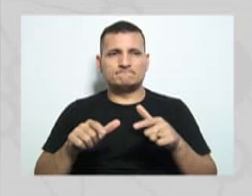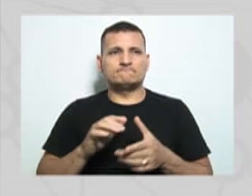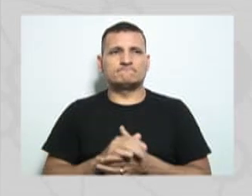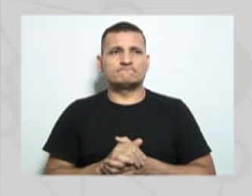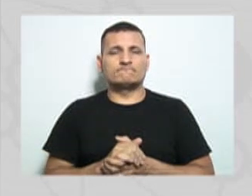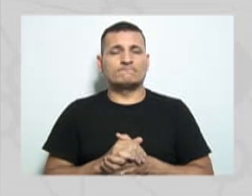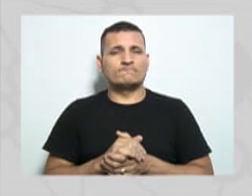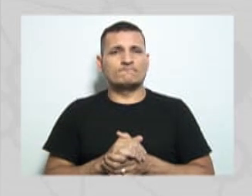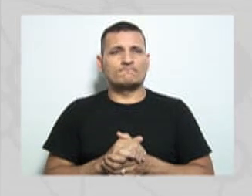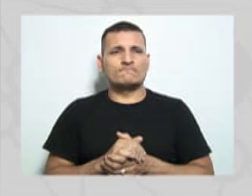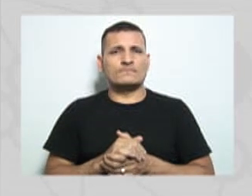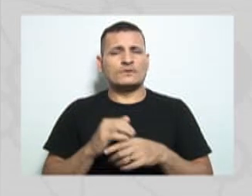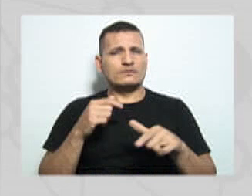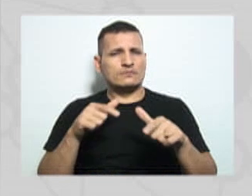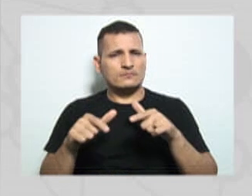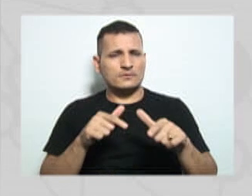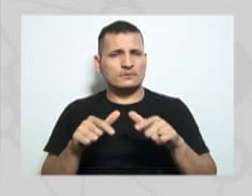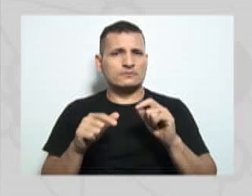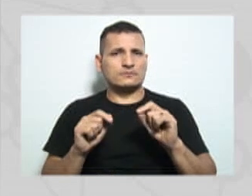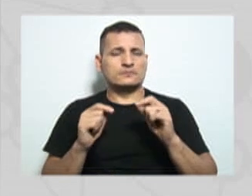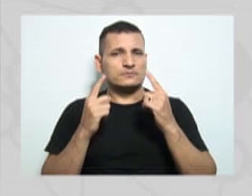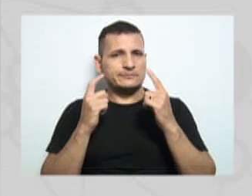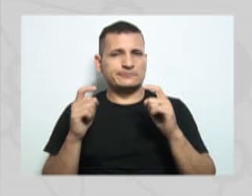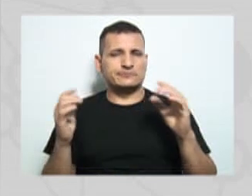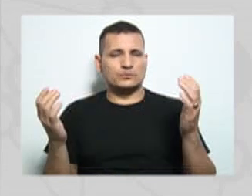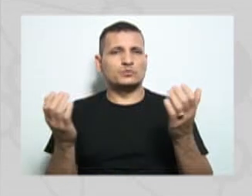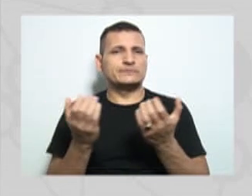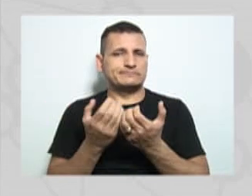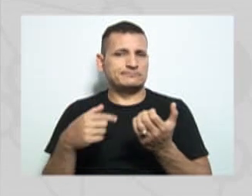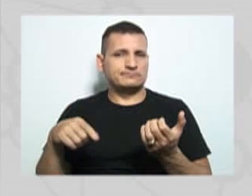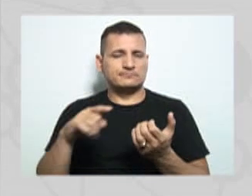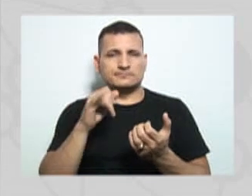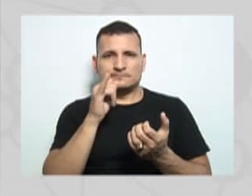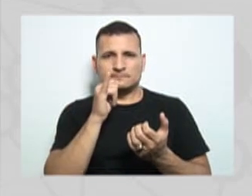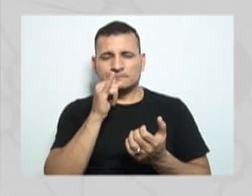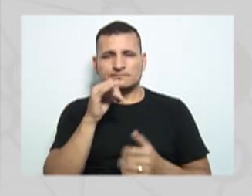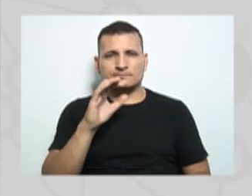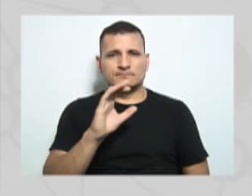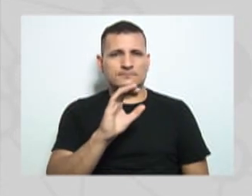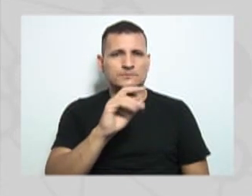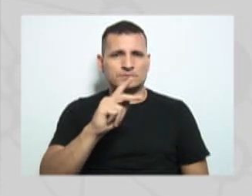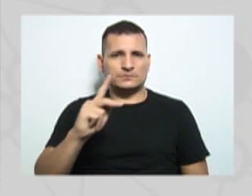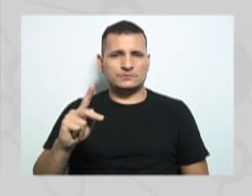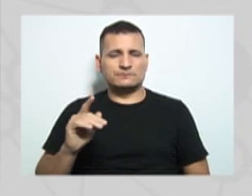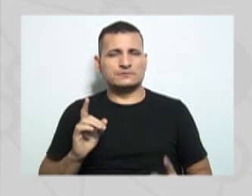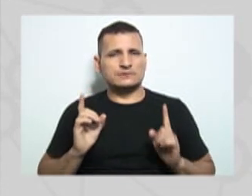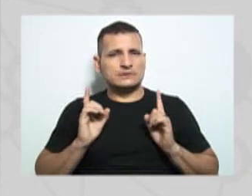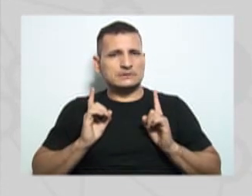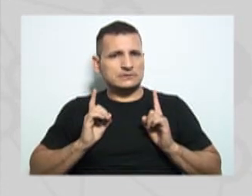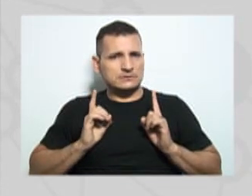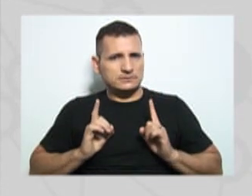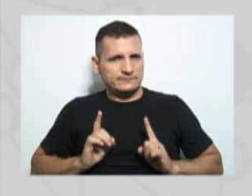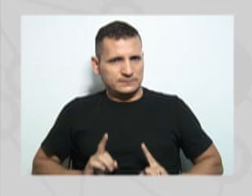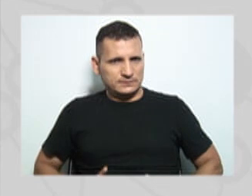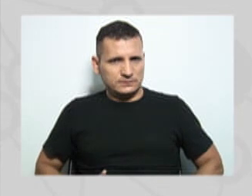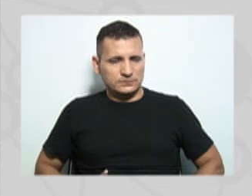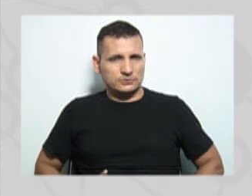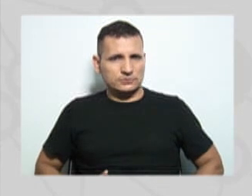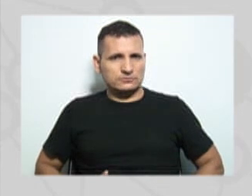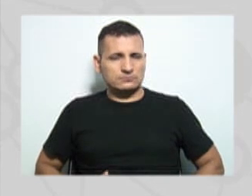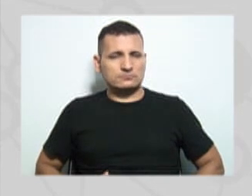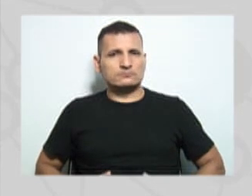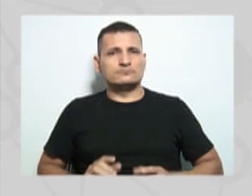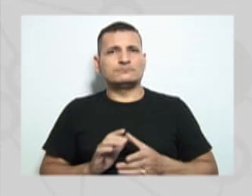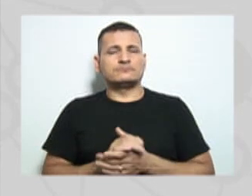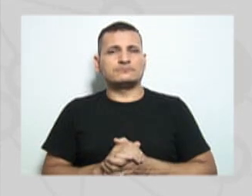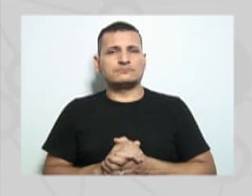no interesse geral da comunidade. Então, vamos lá. Exemplo, cooperativas dos deficientes físicos e